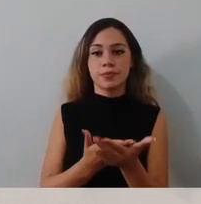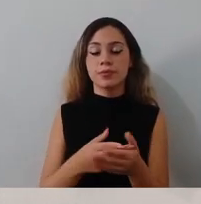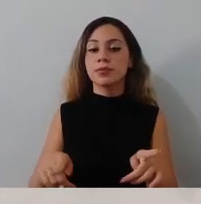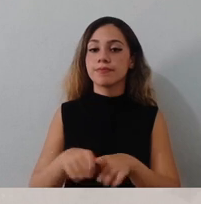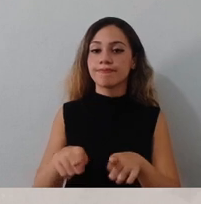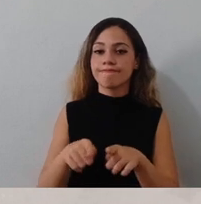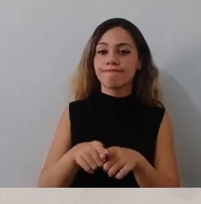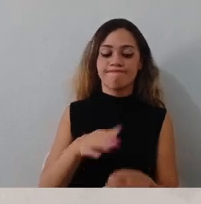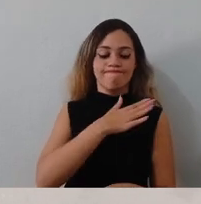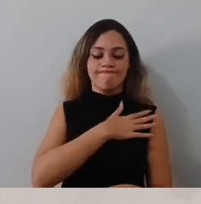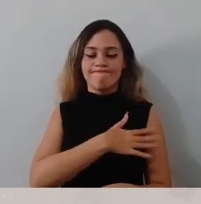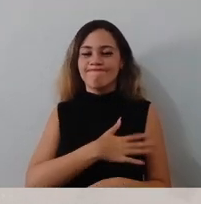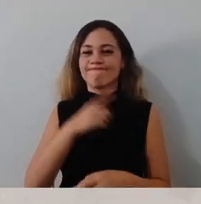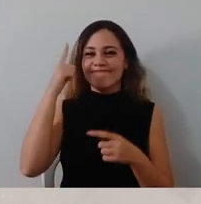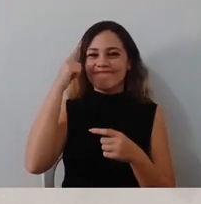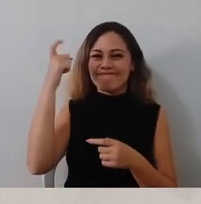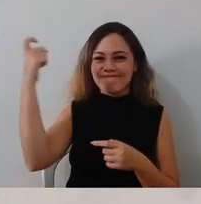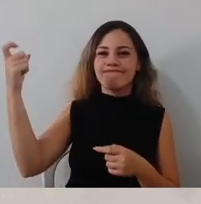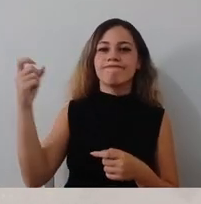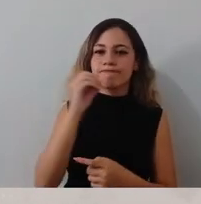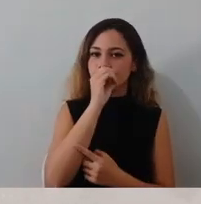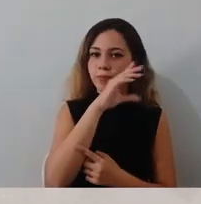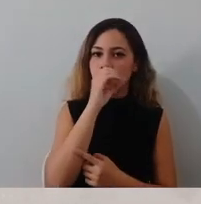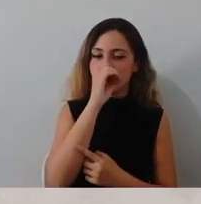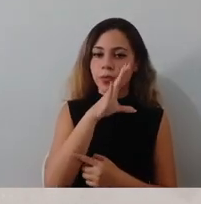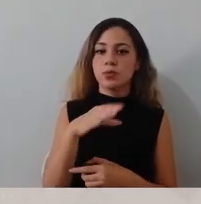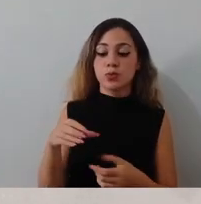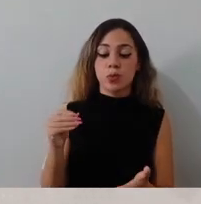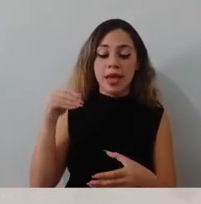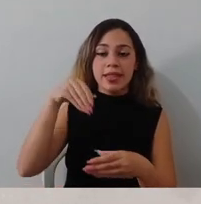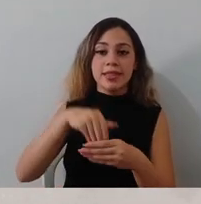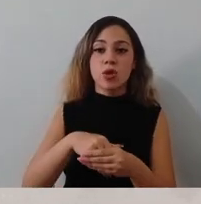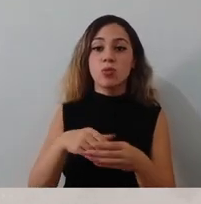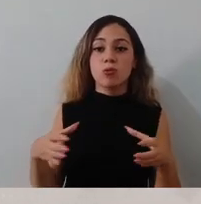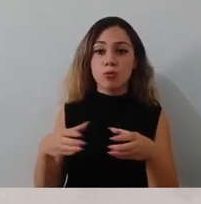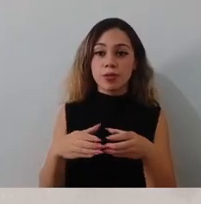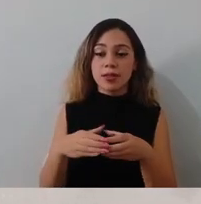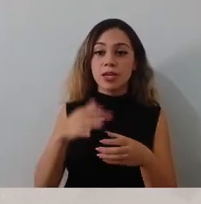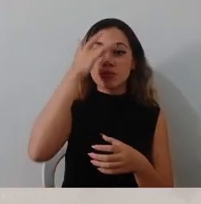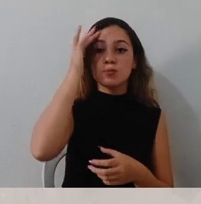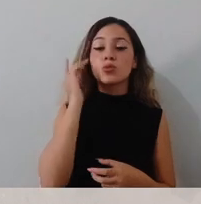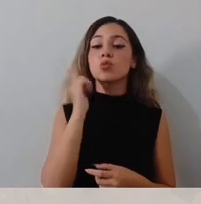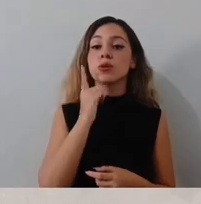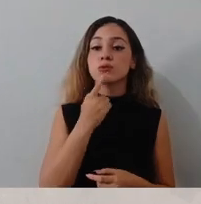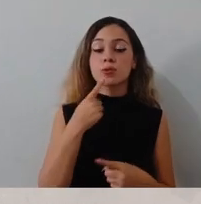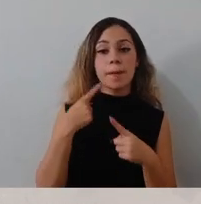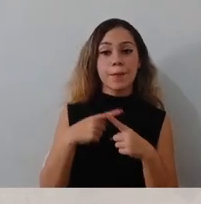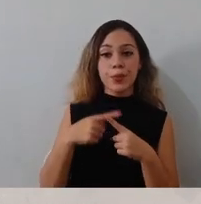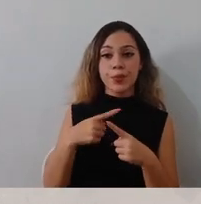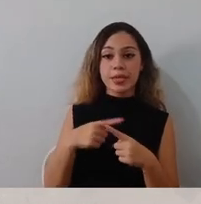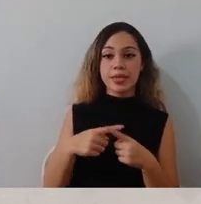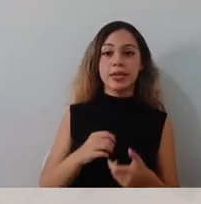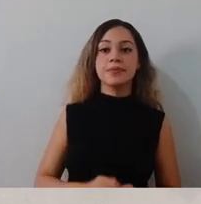dos assédios sexuais e violência que acontece dentro das comunidades com pessoas surdas.